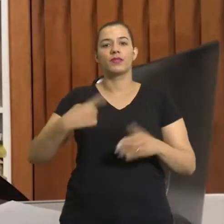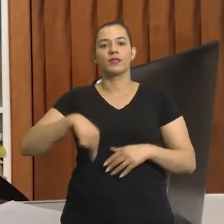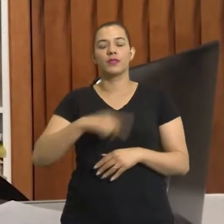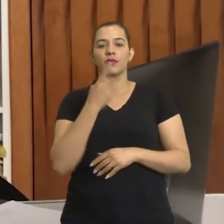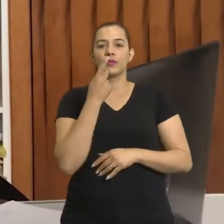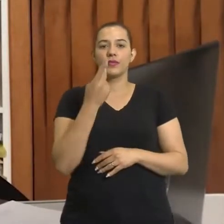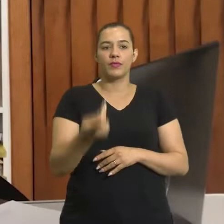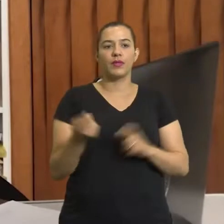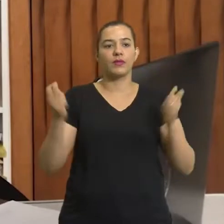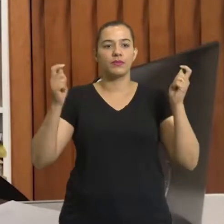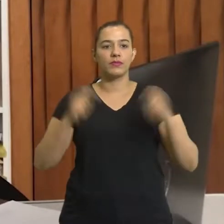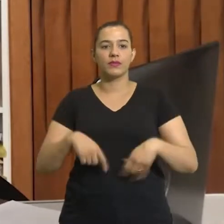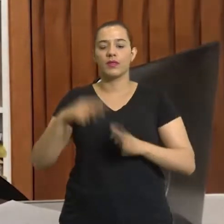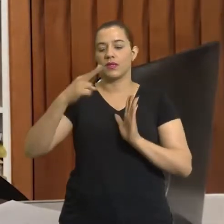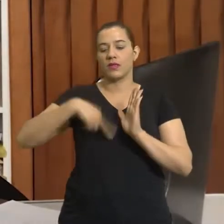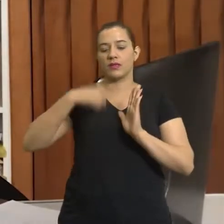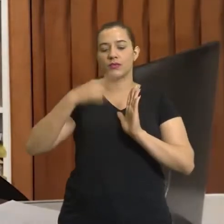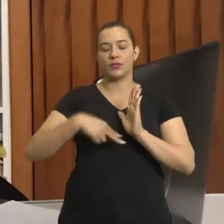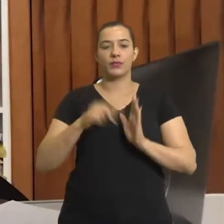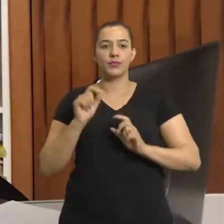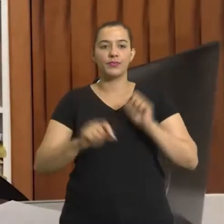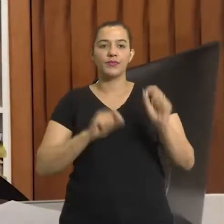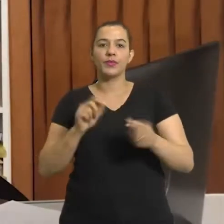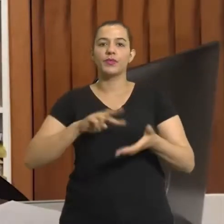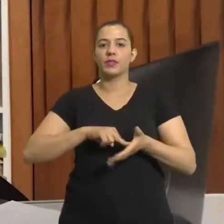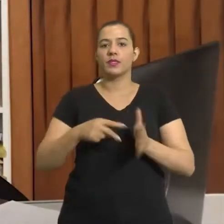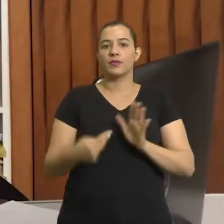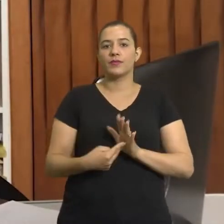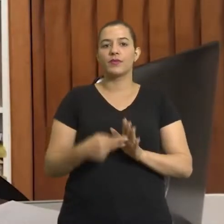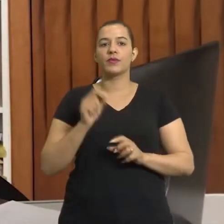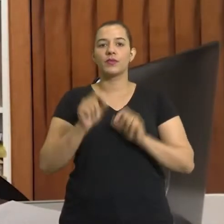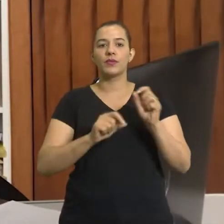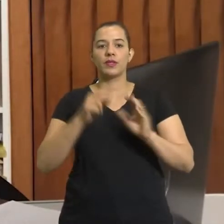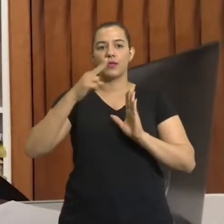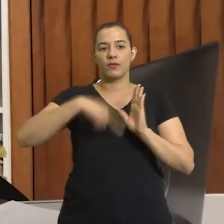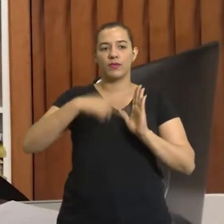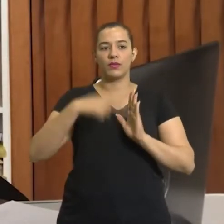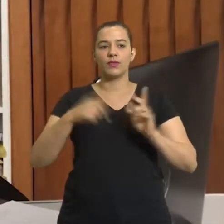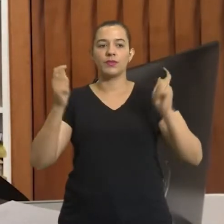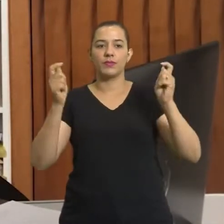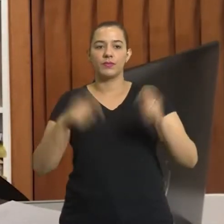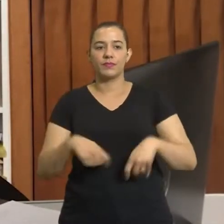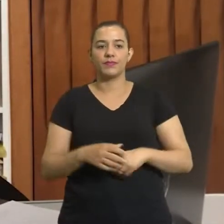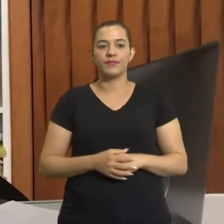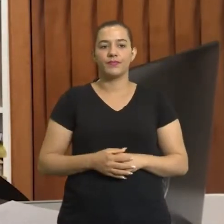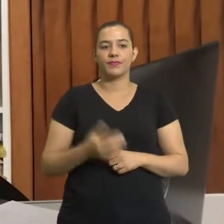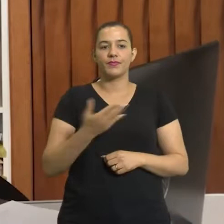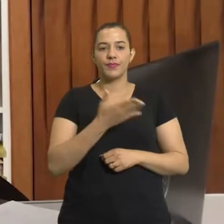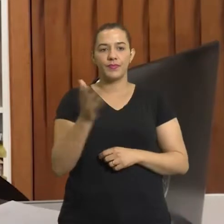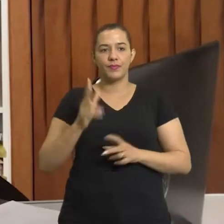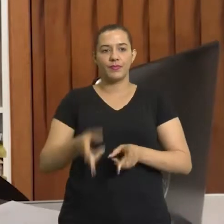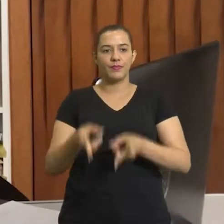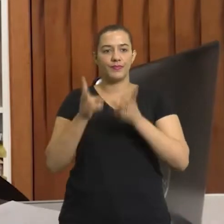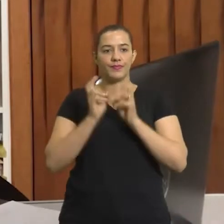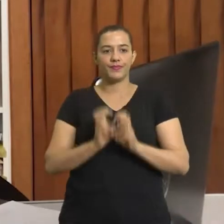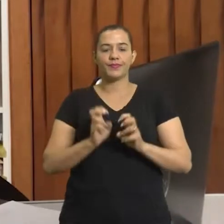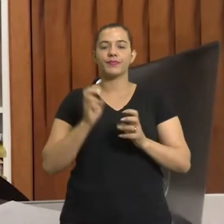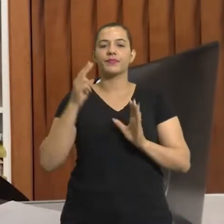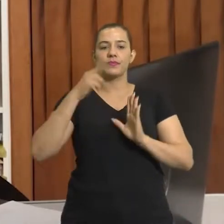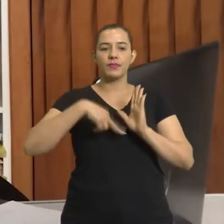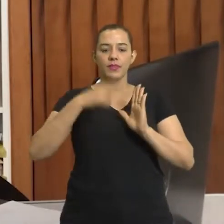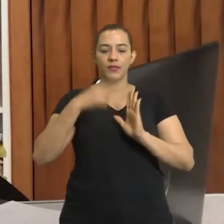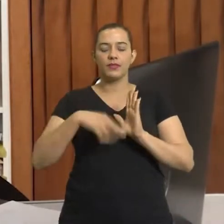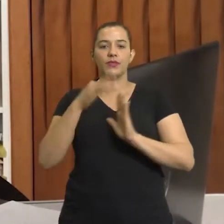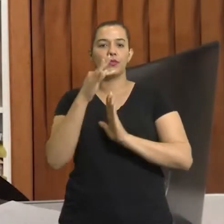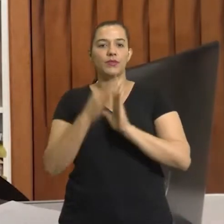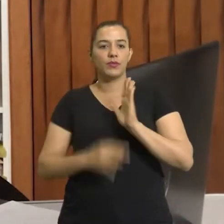sobre competência de leitura. O que significa ser um leitor competente? Vocês já devem ter percebido, pela leitura dos textos